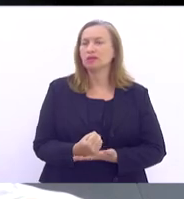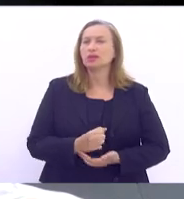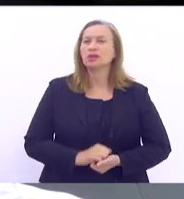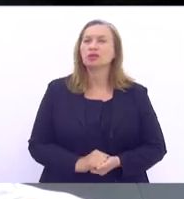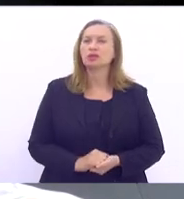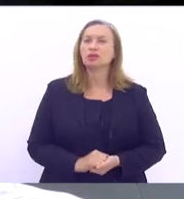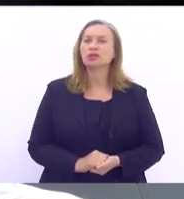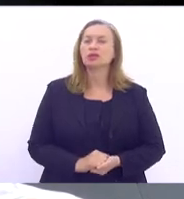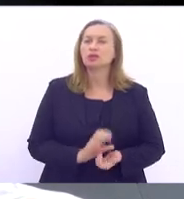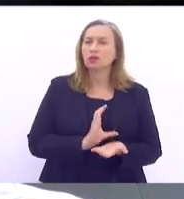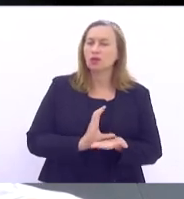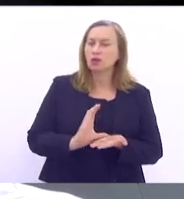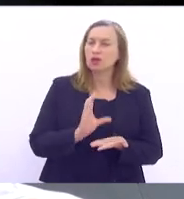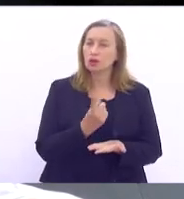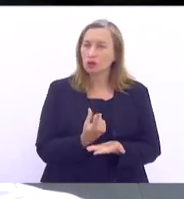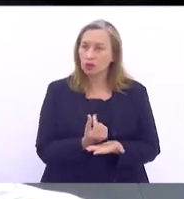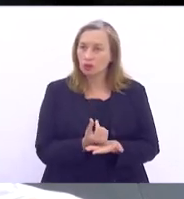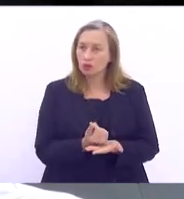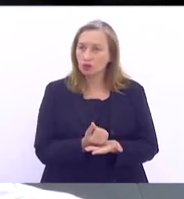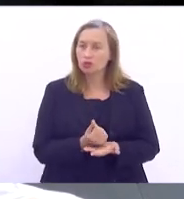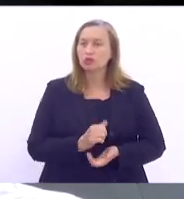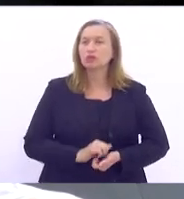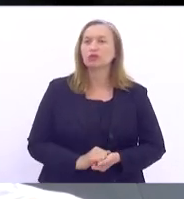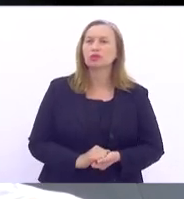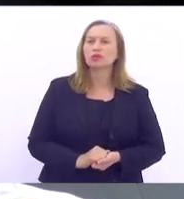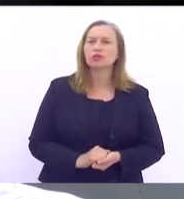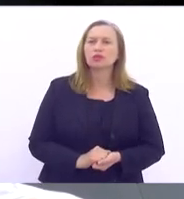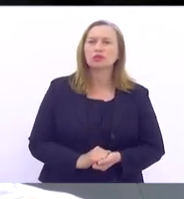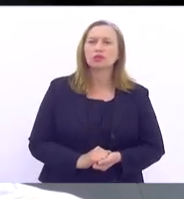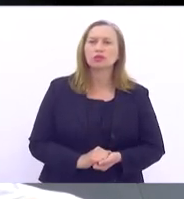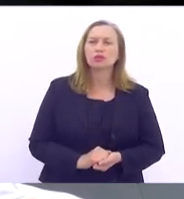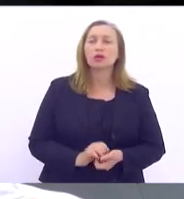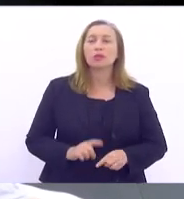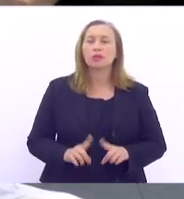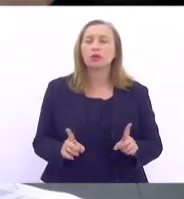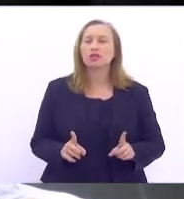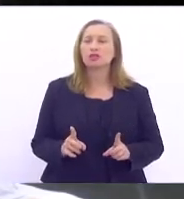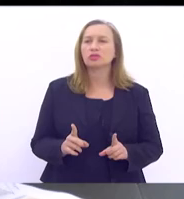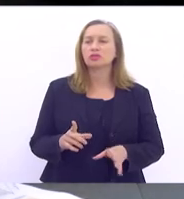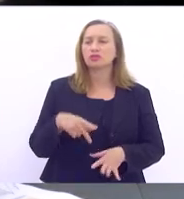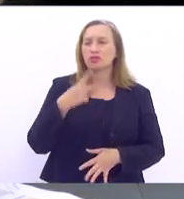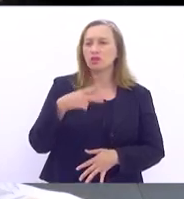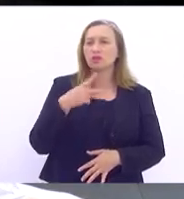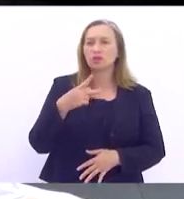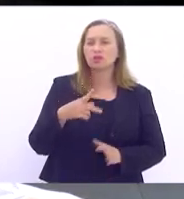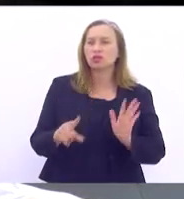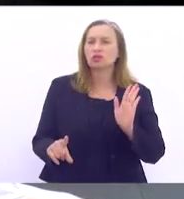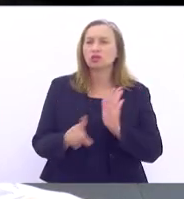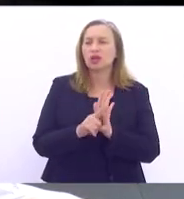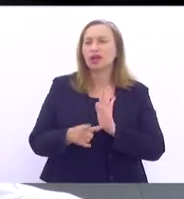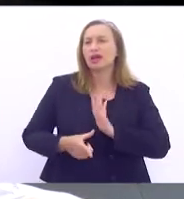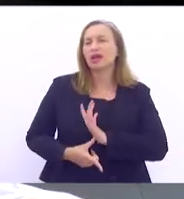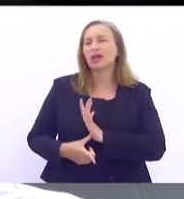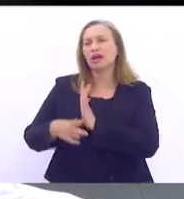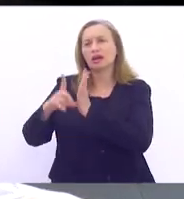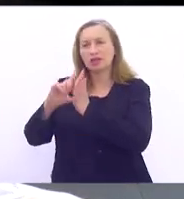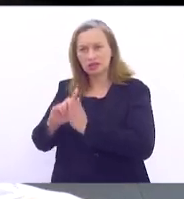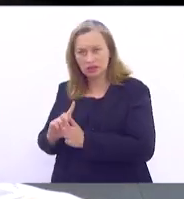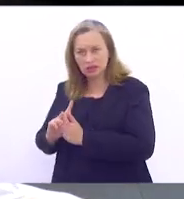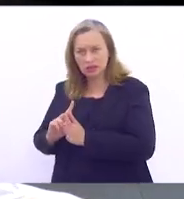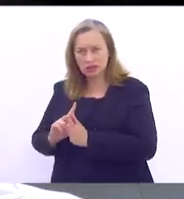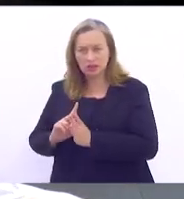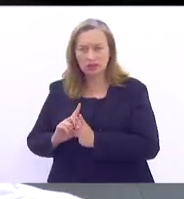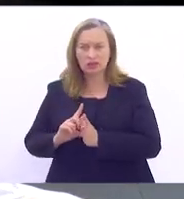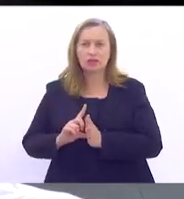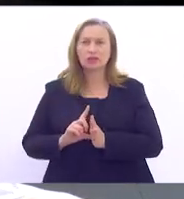o recurso do mesmo. Mas, como ele alegou uma lei anterior que foi aprovada e era